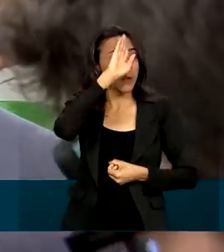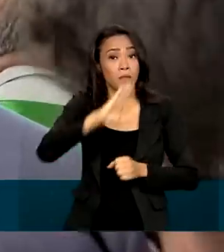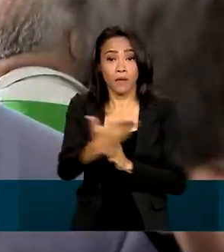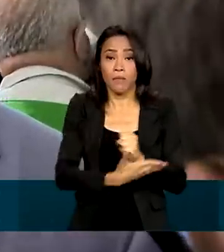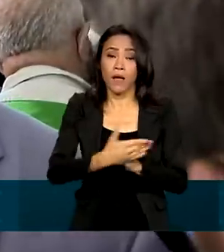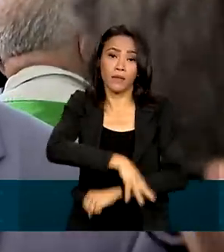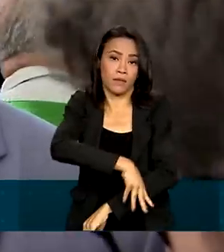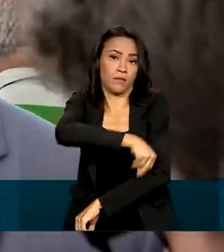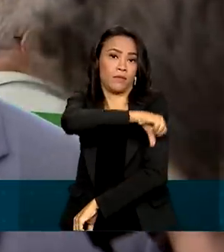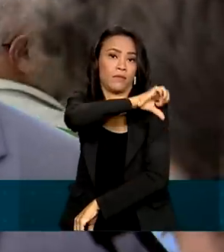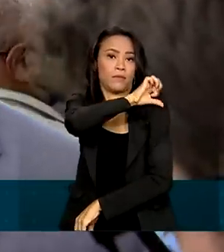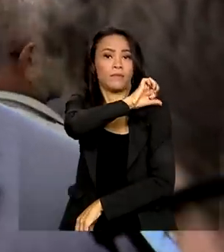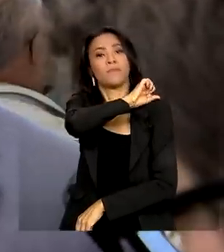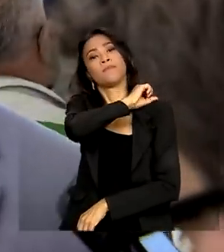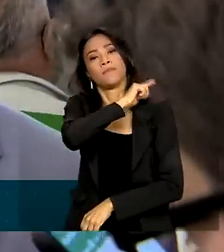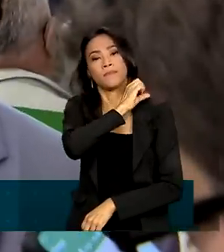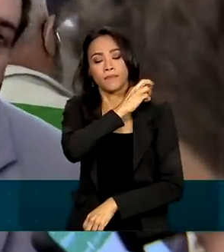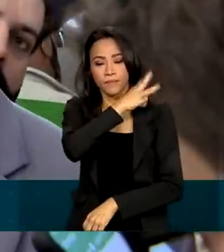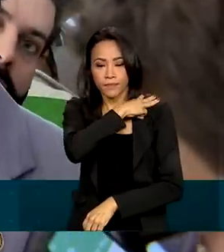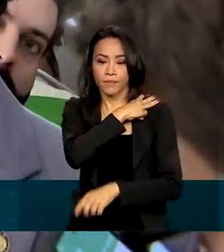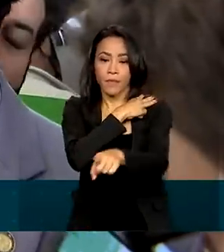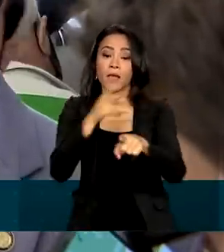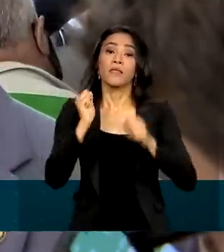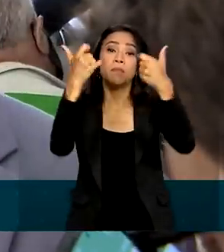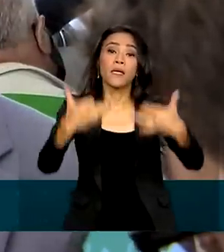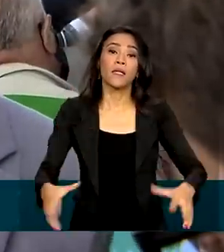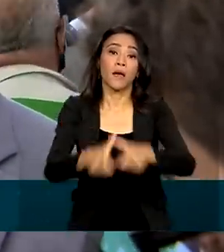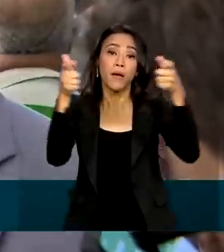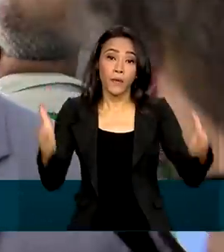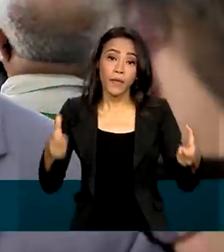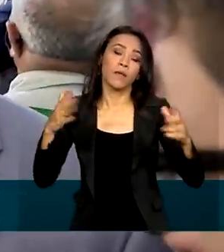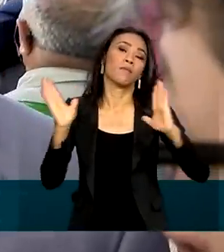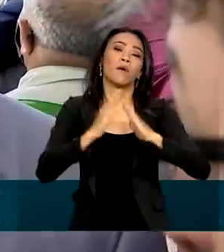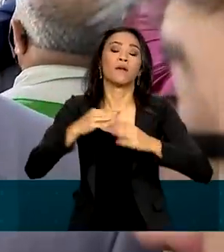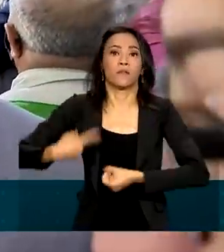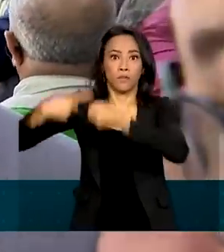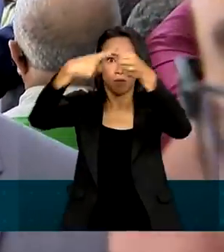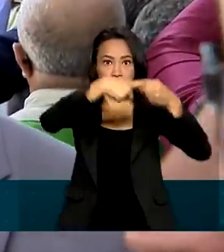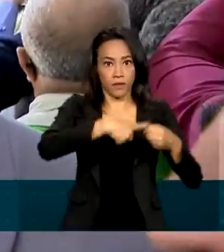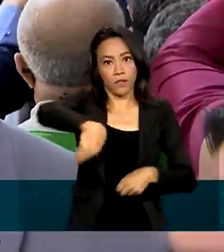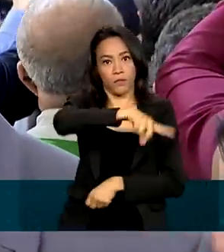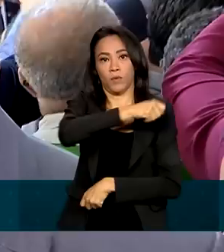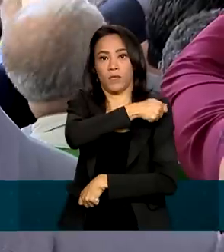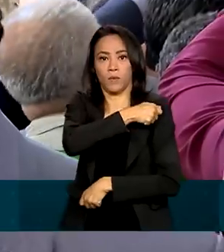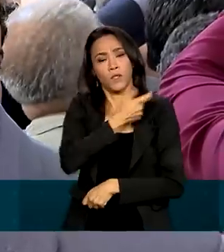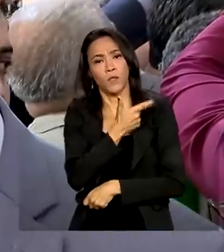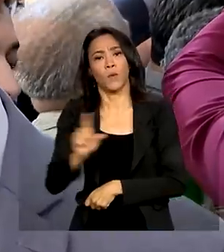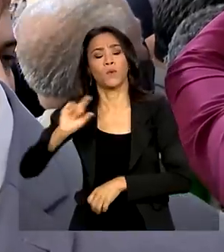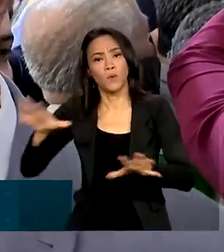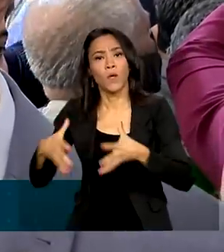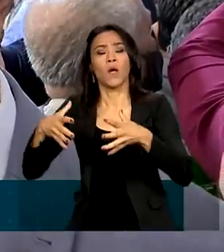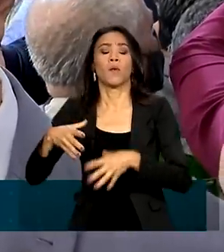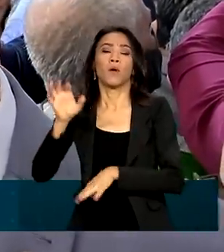porque a educação grande parte dos alunos dos Municípios e outra grande parte dos Estados é importante Esse regime colaboração Portanto